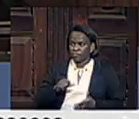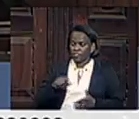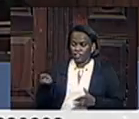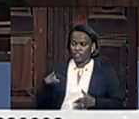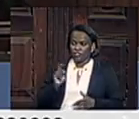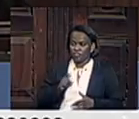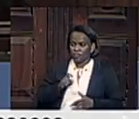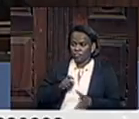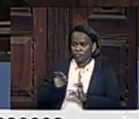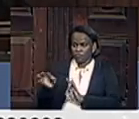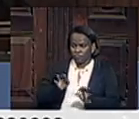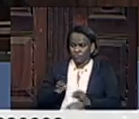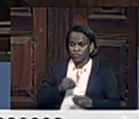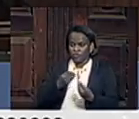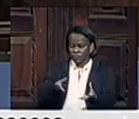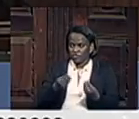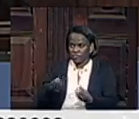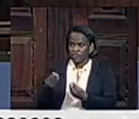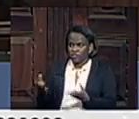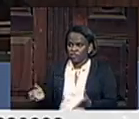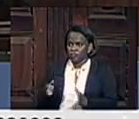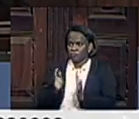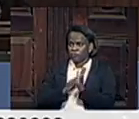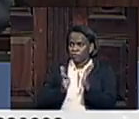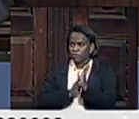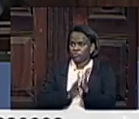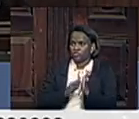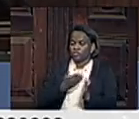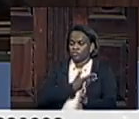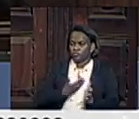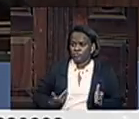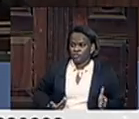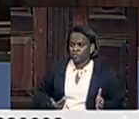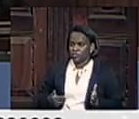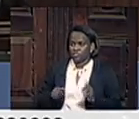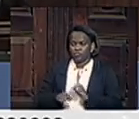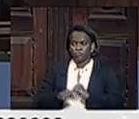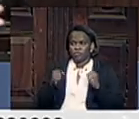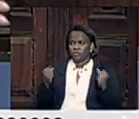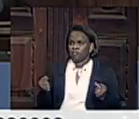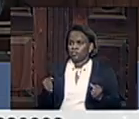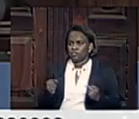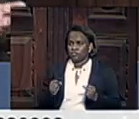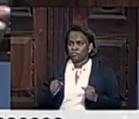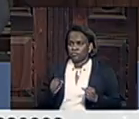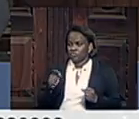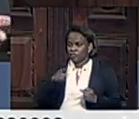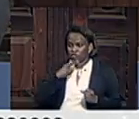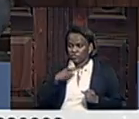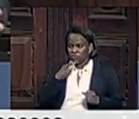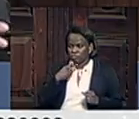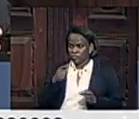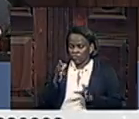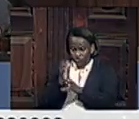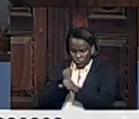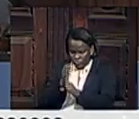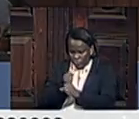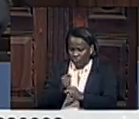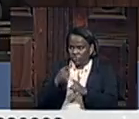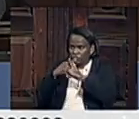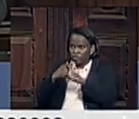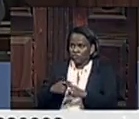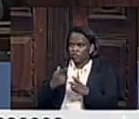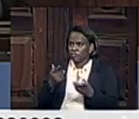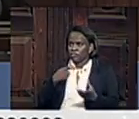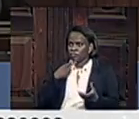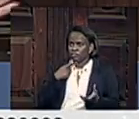que estão encaminhando essas propostas ao governador, é impossível você não conseguir fazer conta.